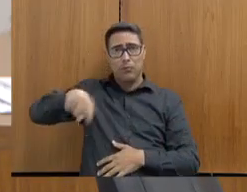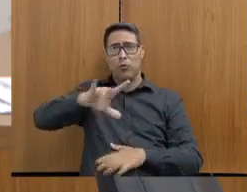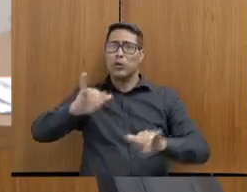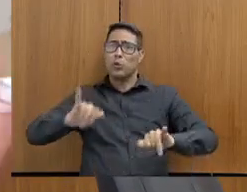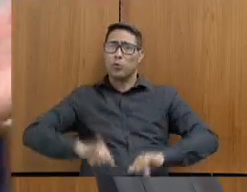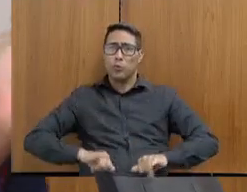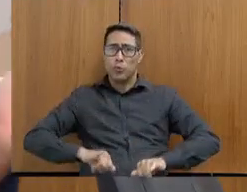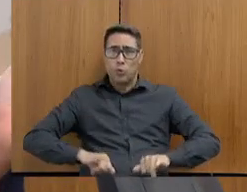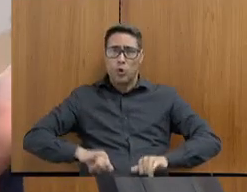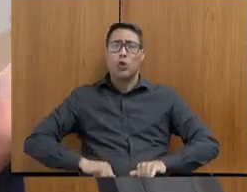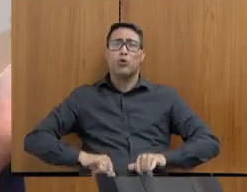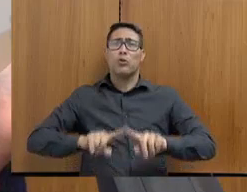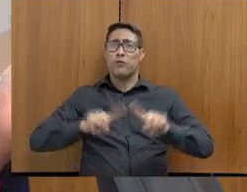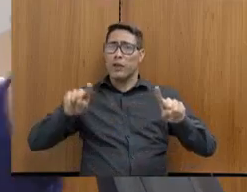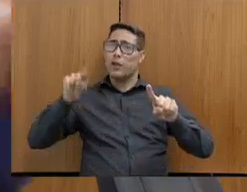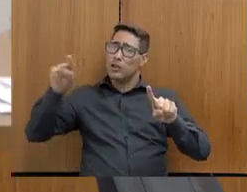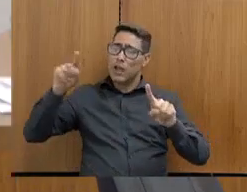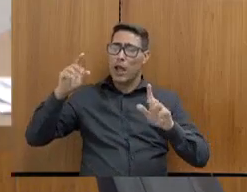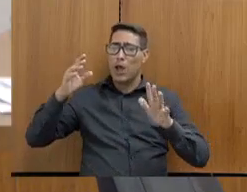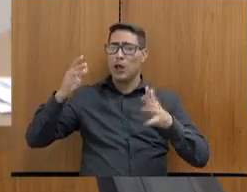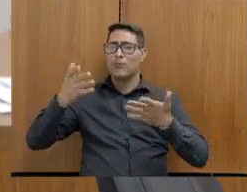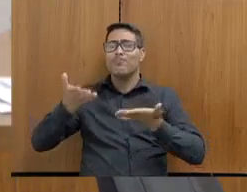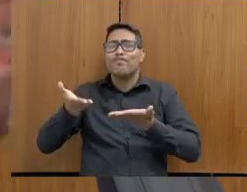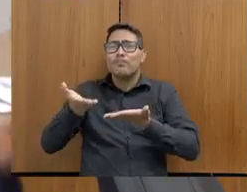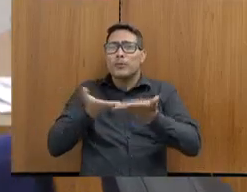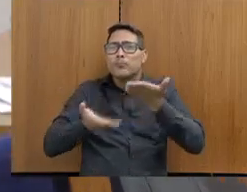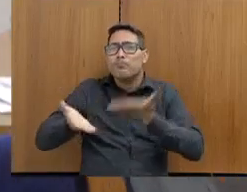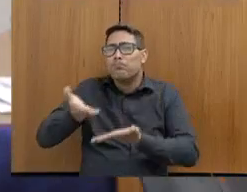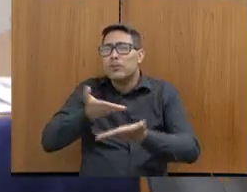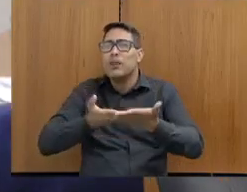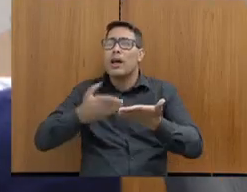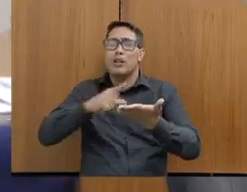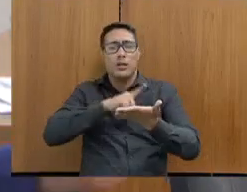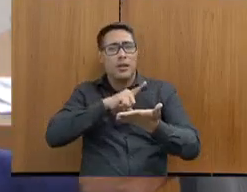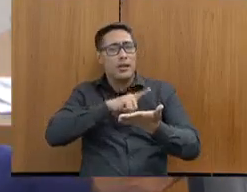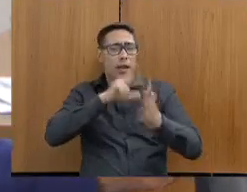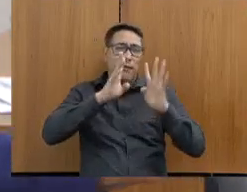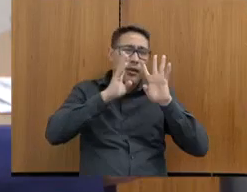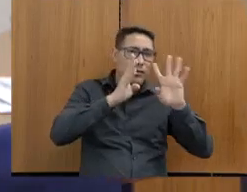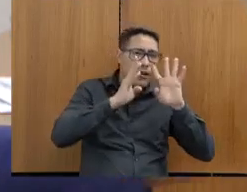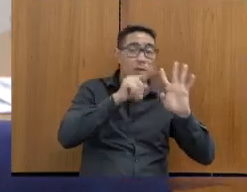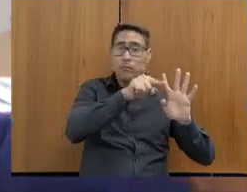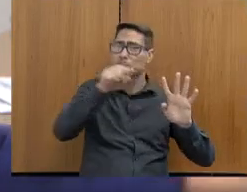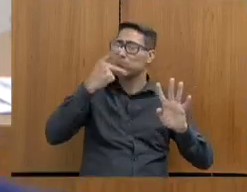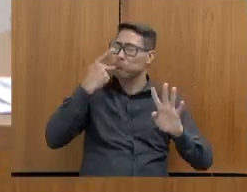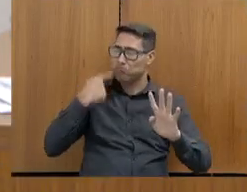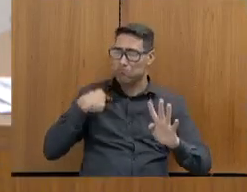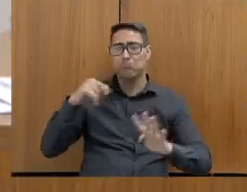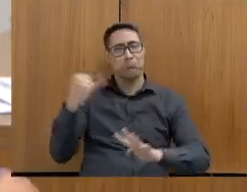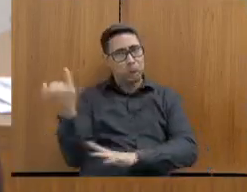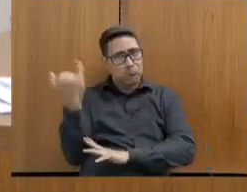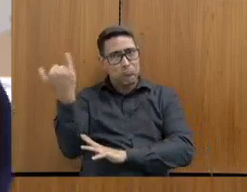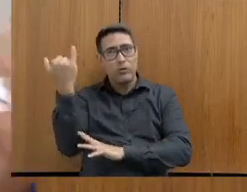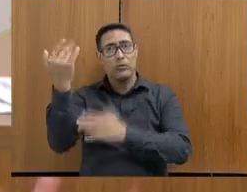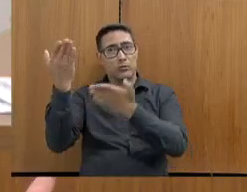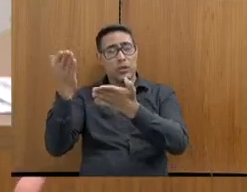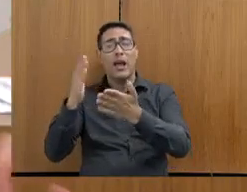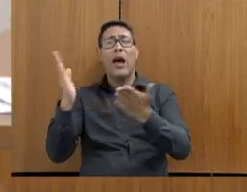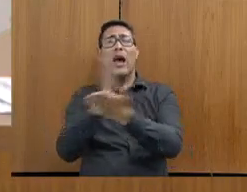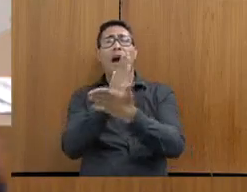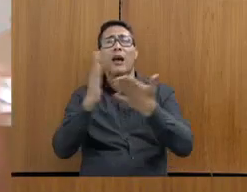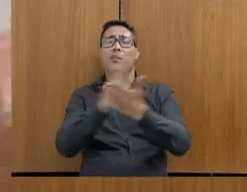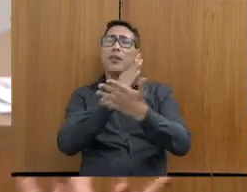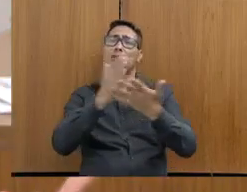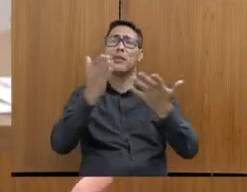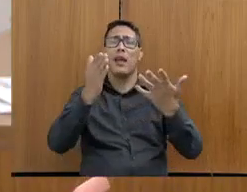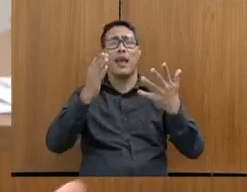esse processo que é o cuidado que você trouxe que a atenção aos deputados e que eu acho importantíssimo né muitas vezes a midiatização das questões